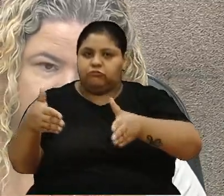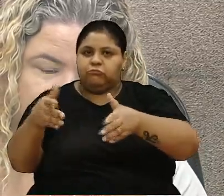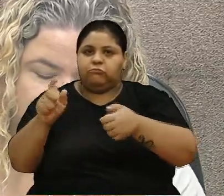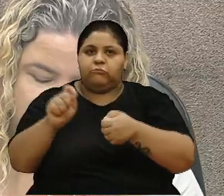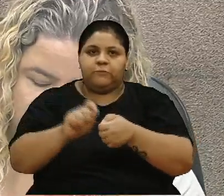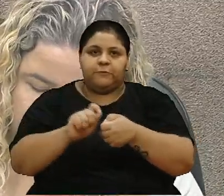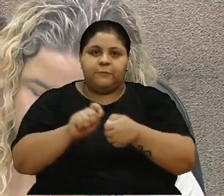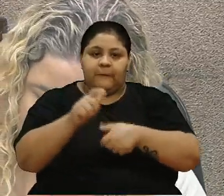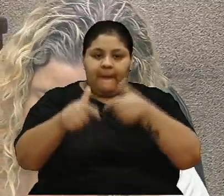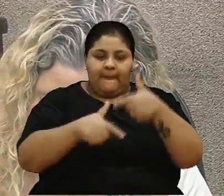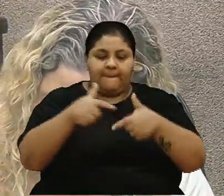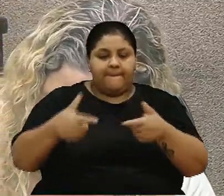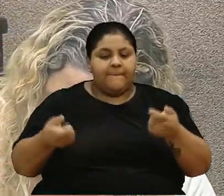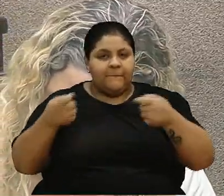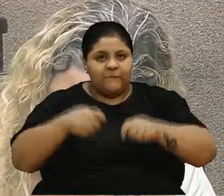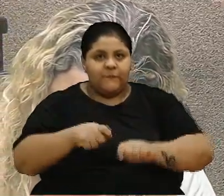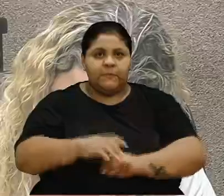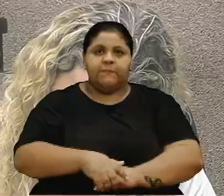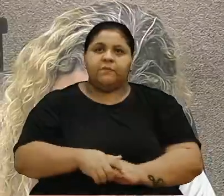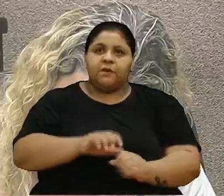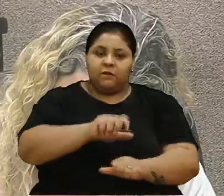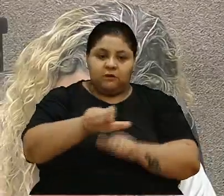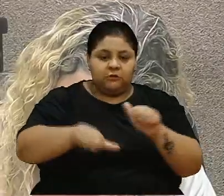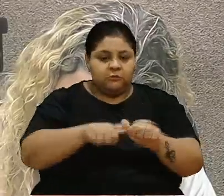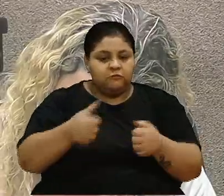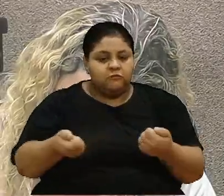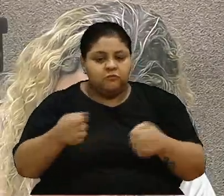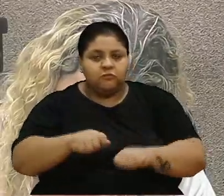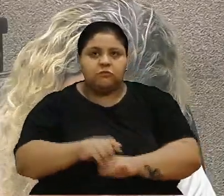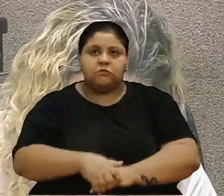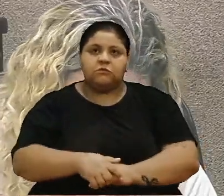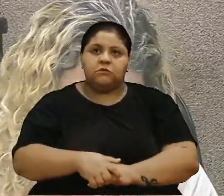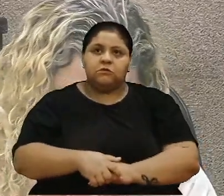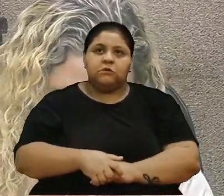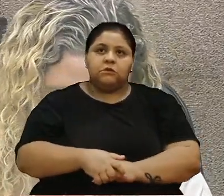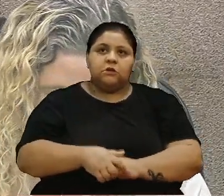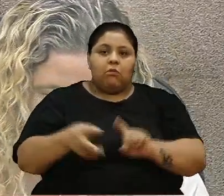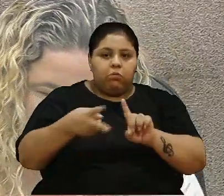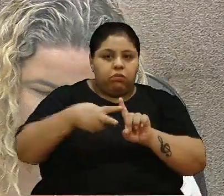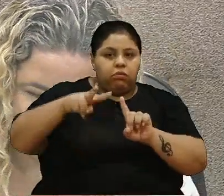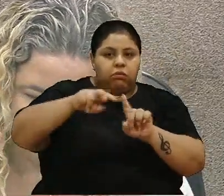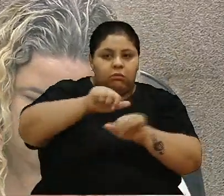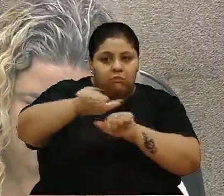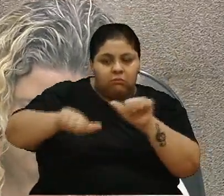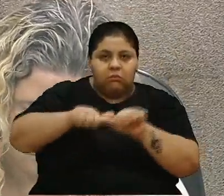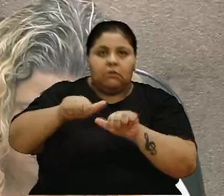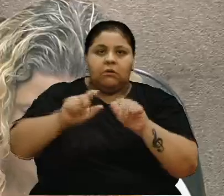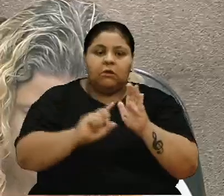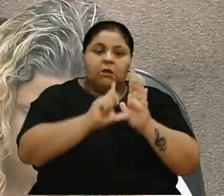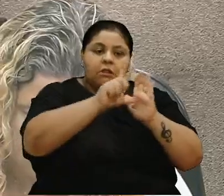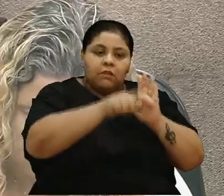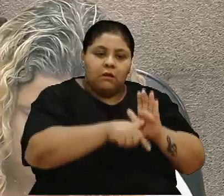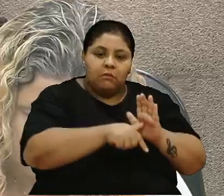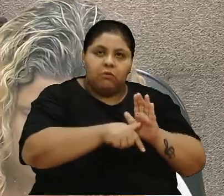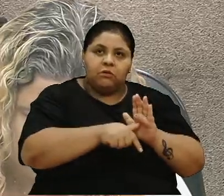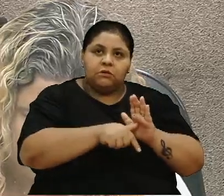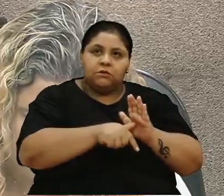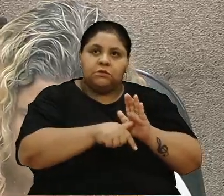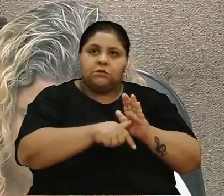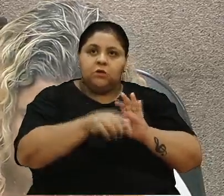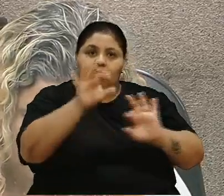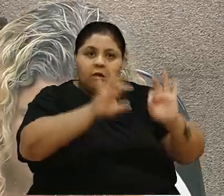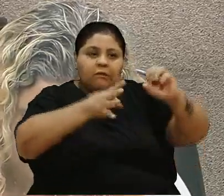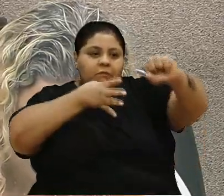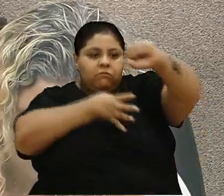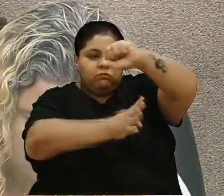os serviços necessários, as mudanças necessárias, as duplicações necessárias, para depois colocar as cancelas de